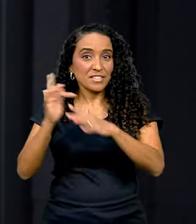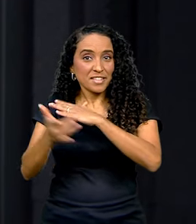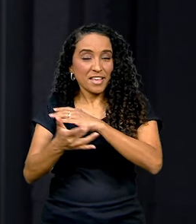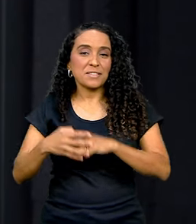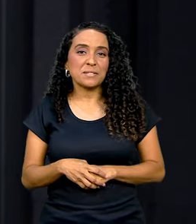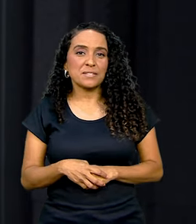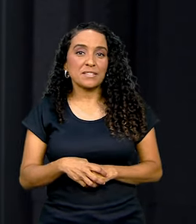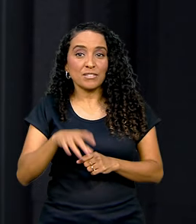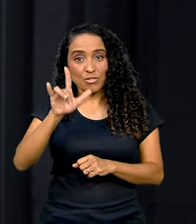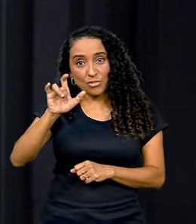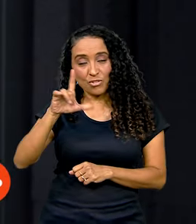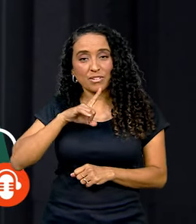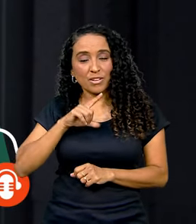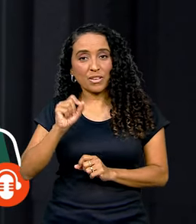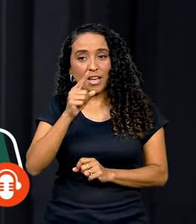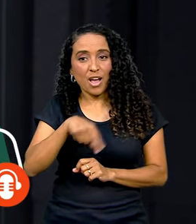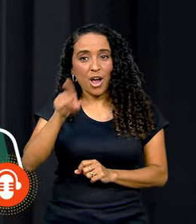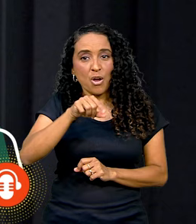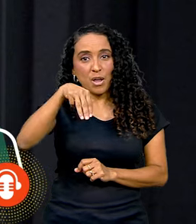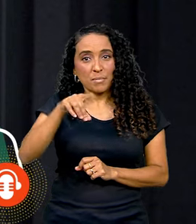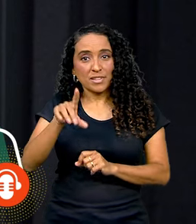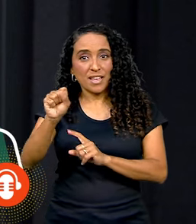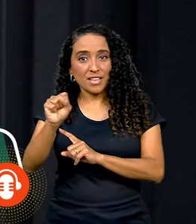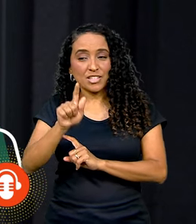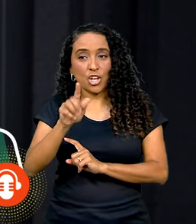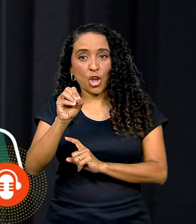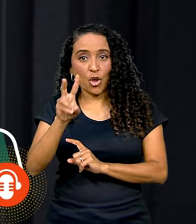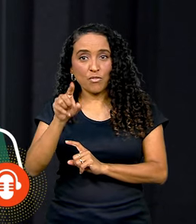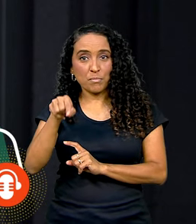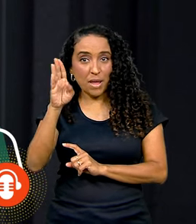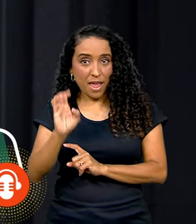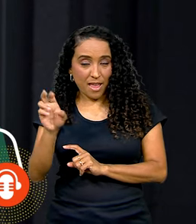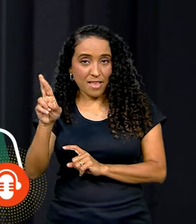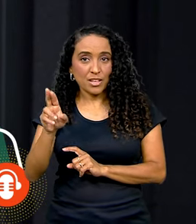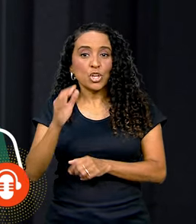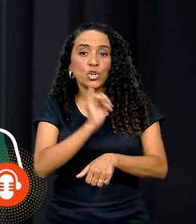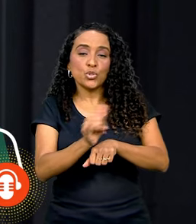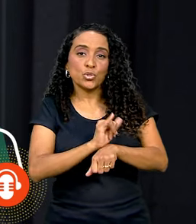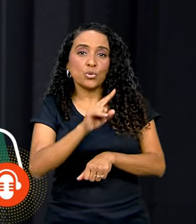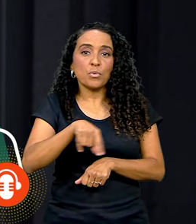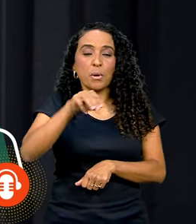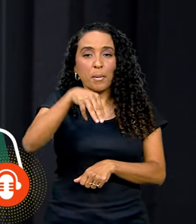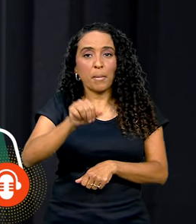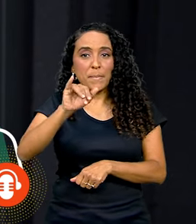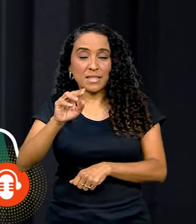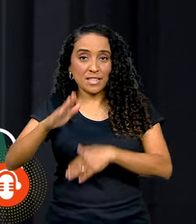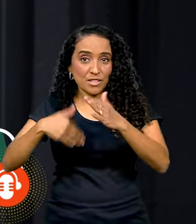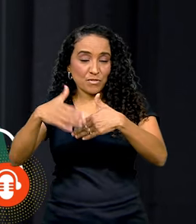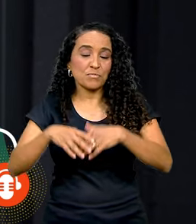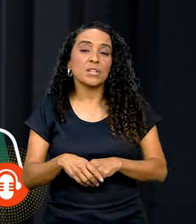basta nos seguir nas redes sociais pelo Instagram nós estamos no @md goov BR no YouTube